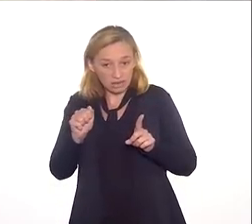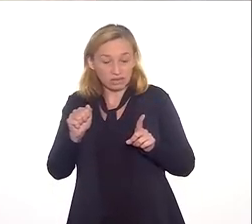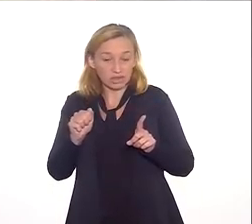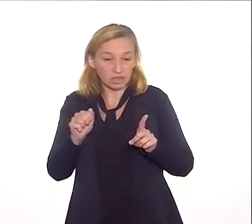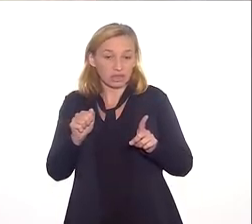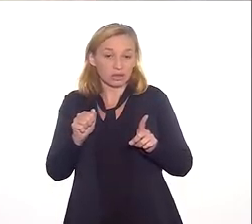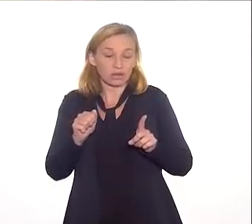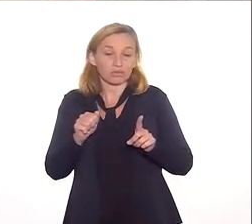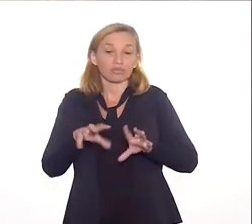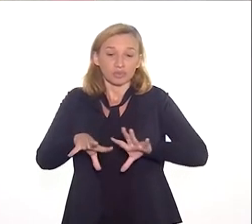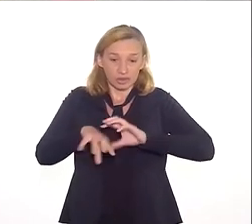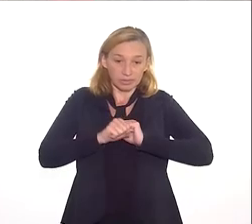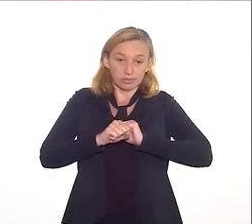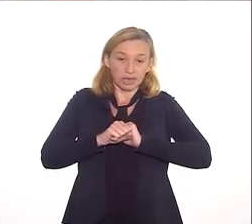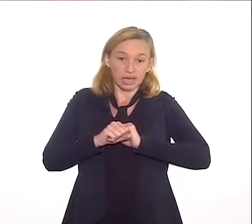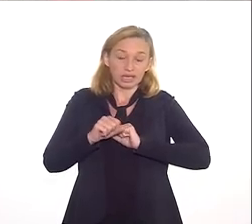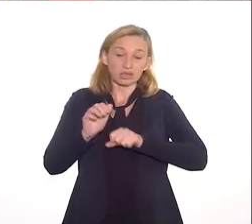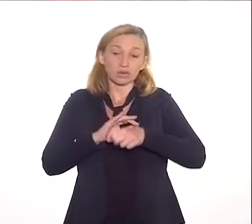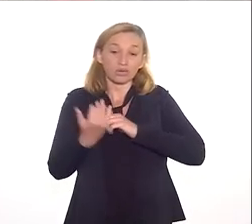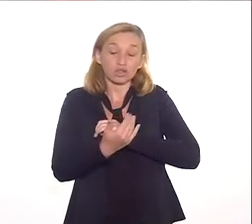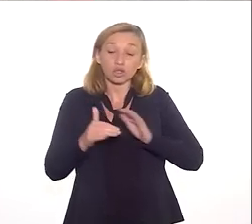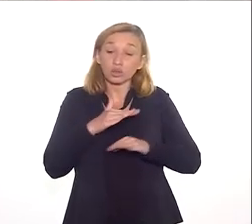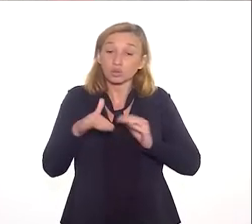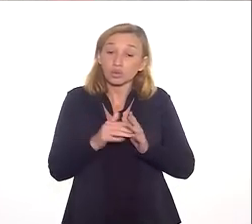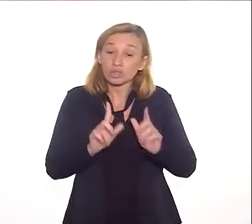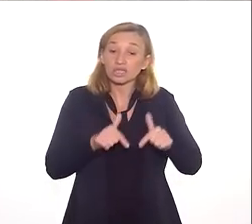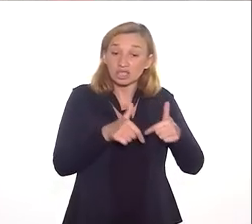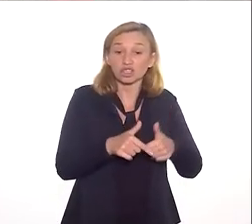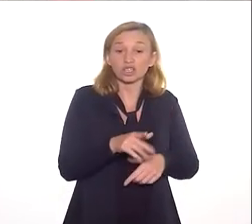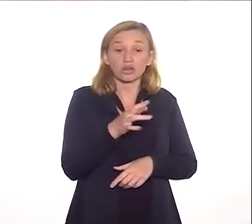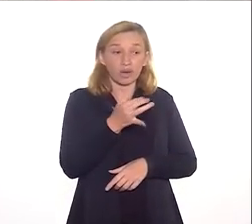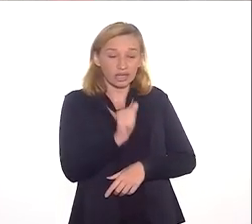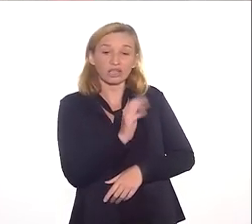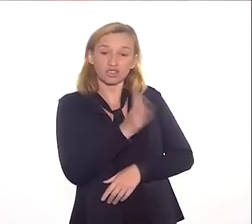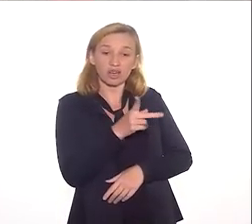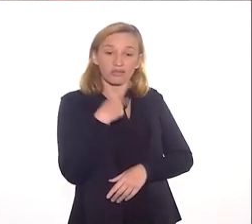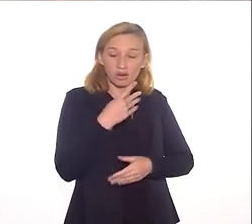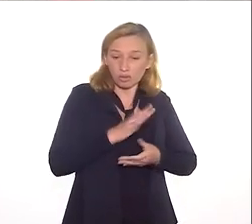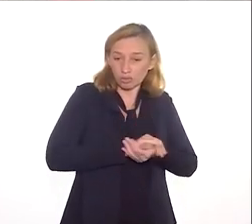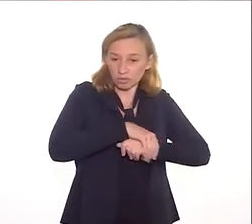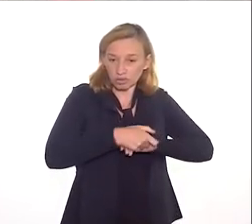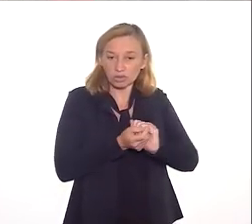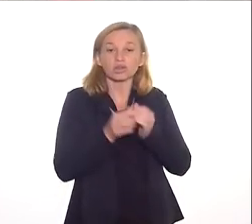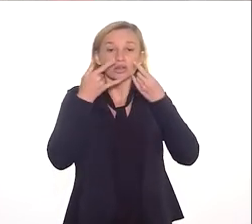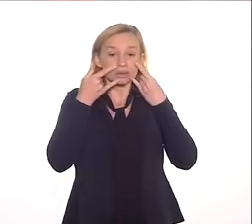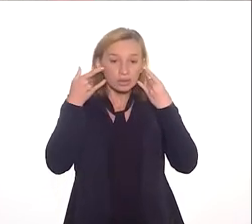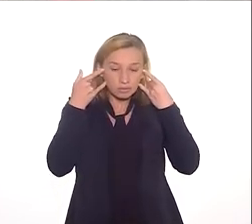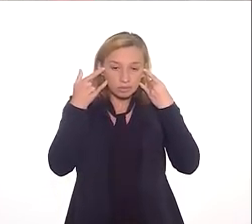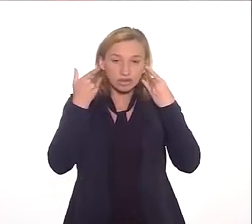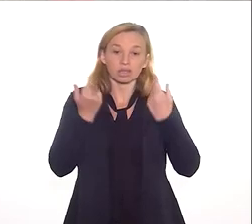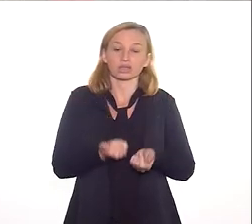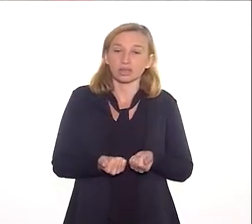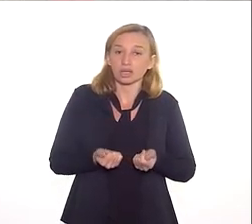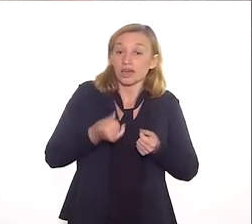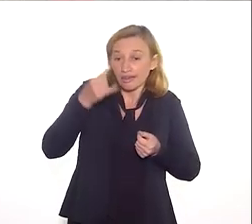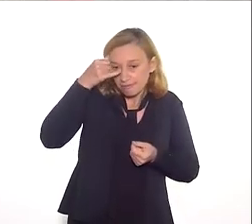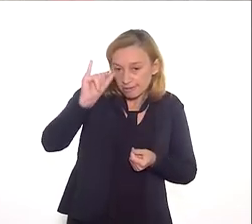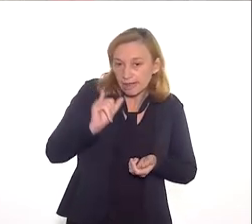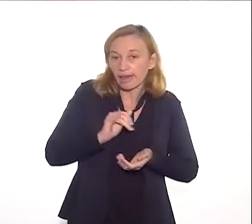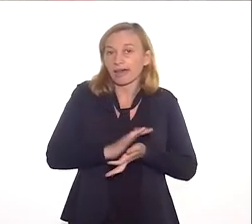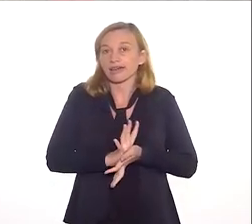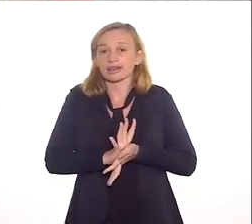positiva para o Covid, né? É que ela tivesse todos esses hábitos que o doutor Renato já colocou aqui, de lavar as mãos, usar a máscara,